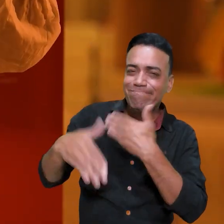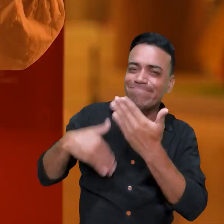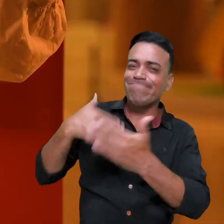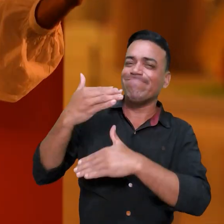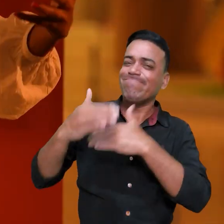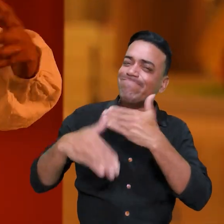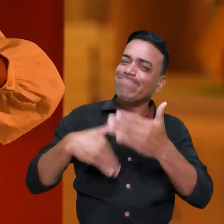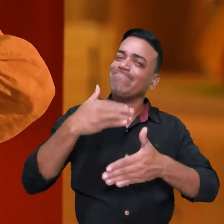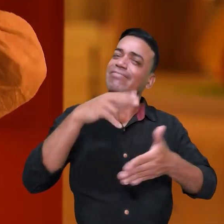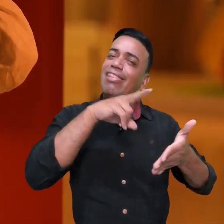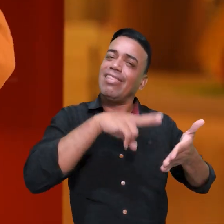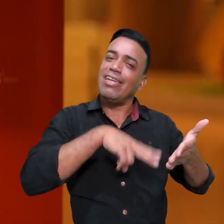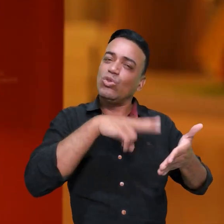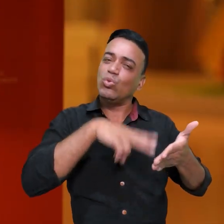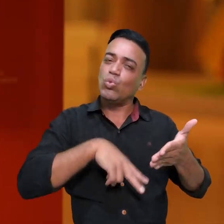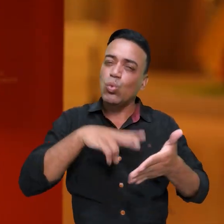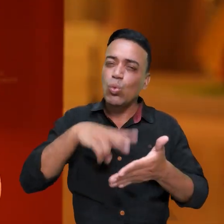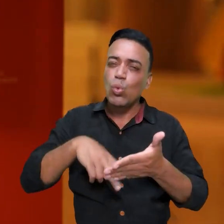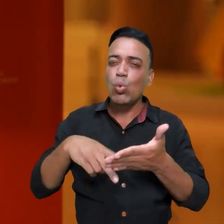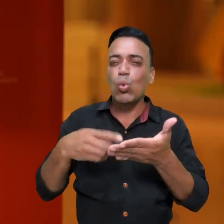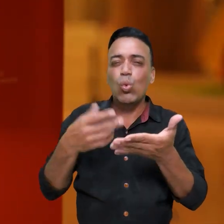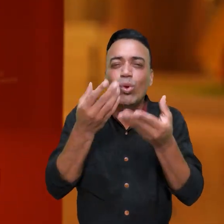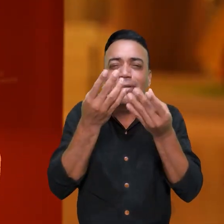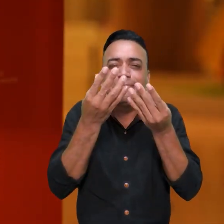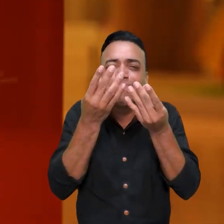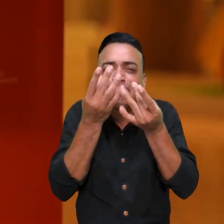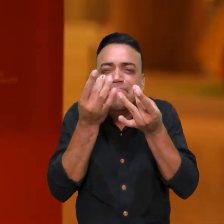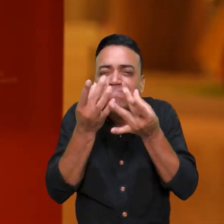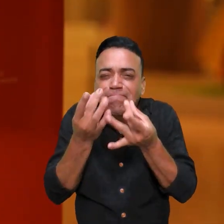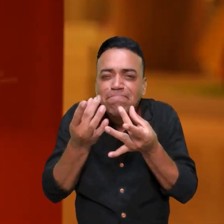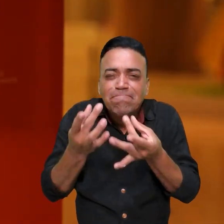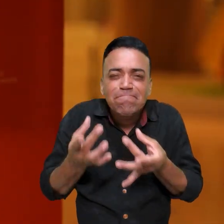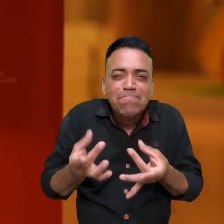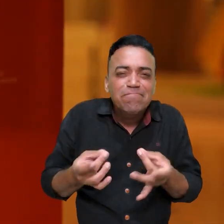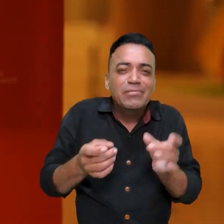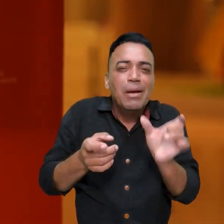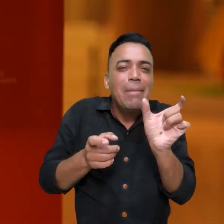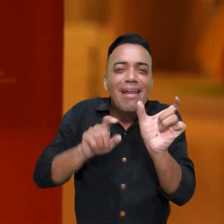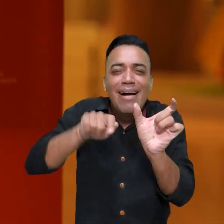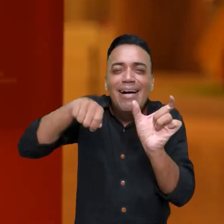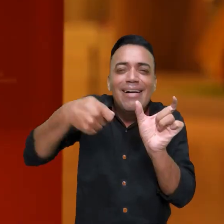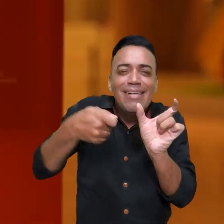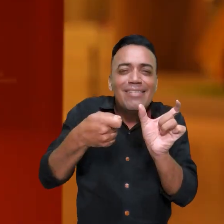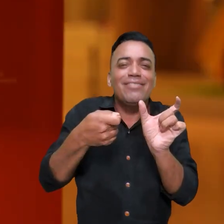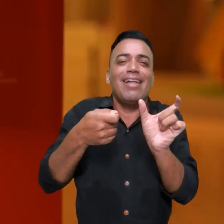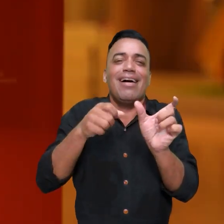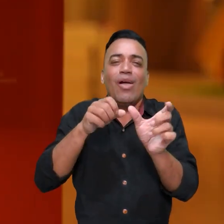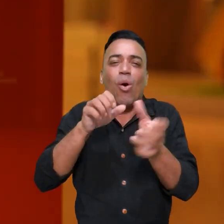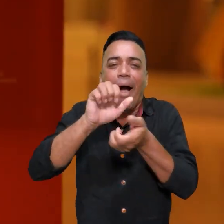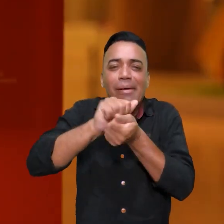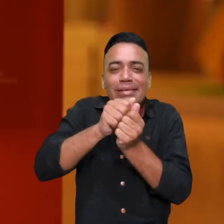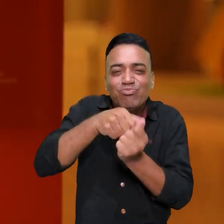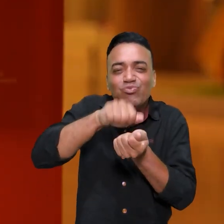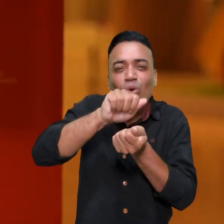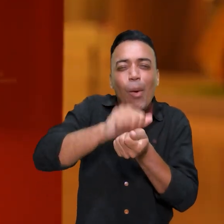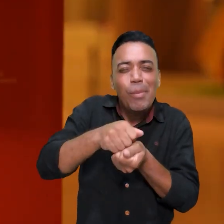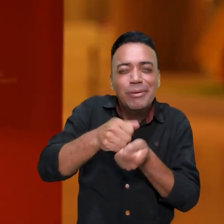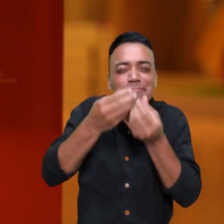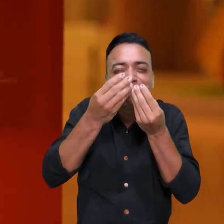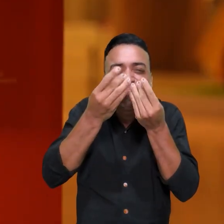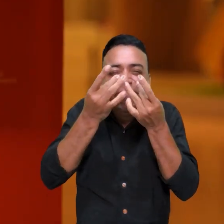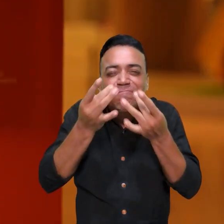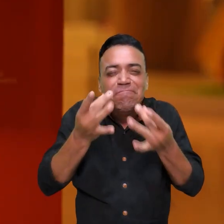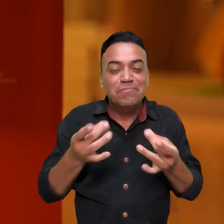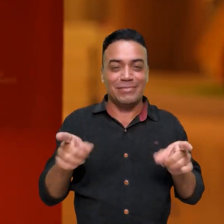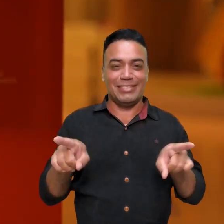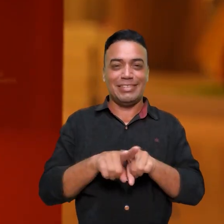a leitura, mordendo a palavra também. Então, eu acho que tem algo de